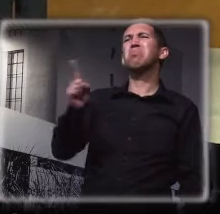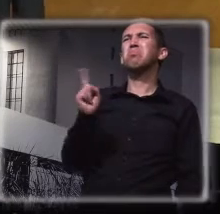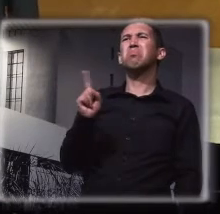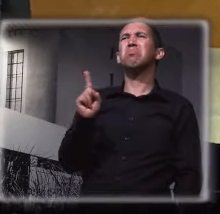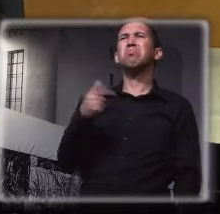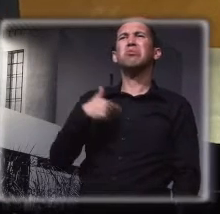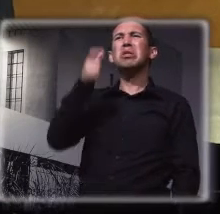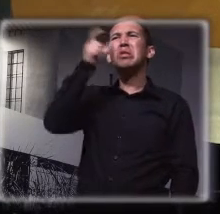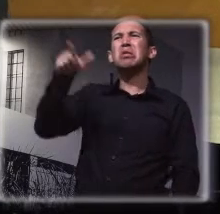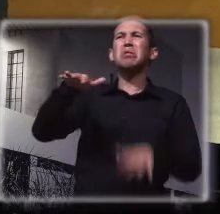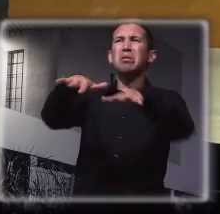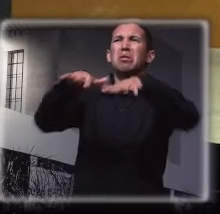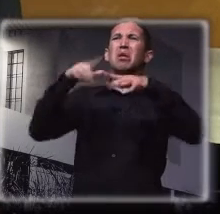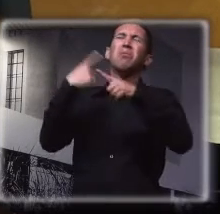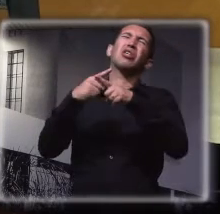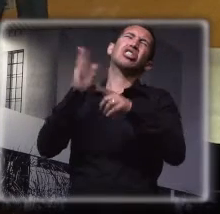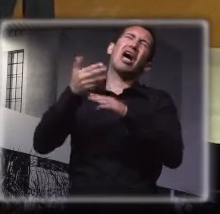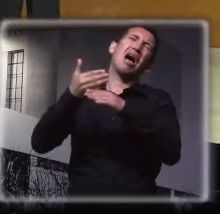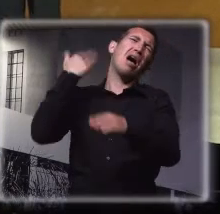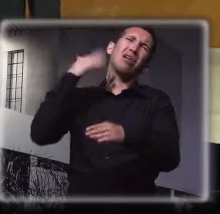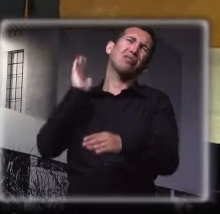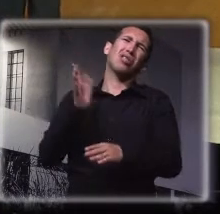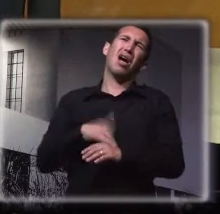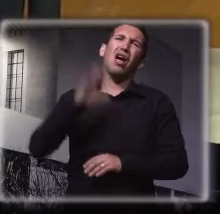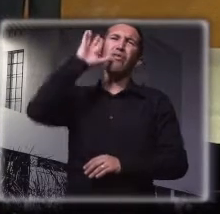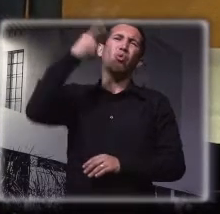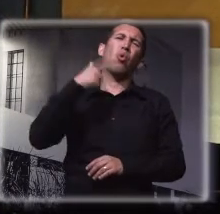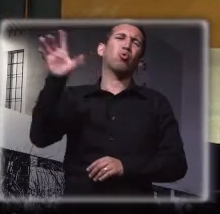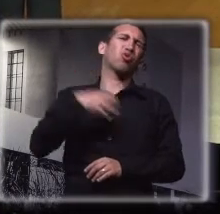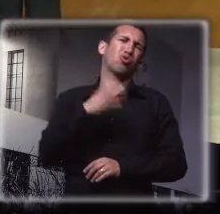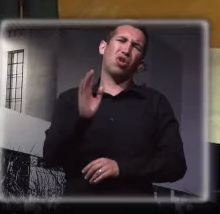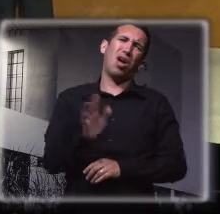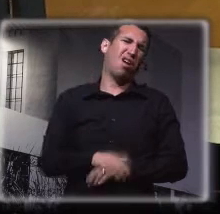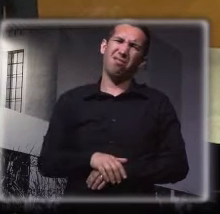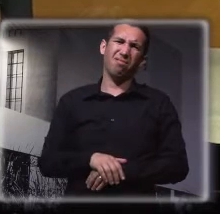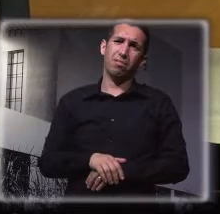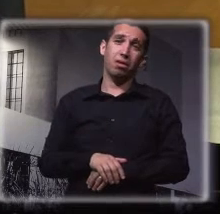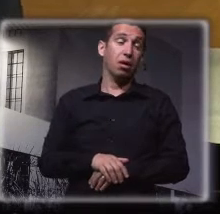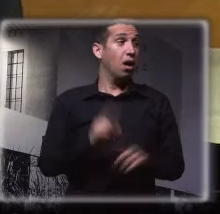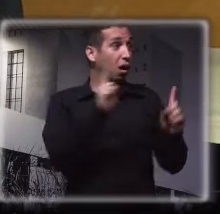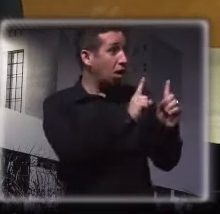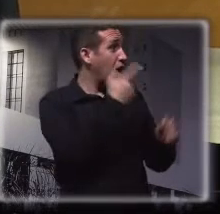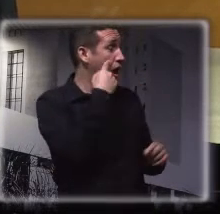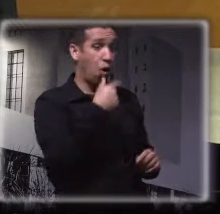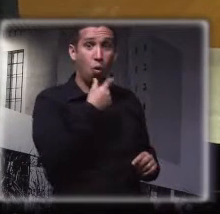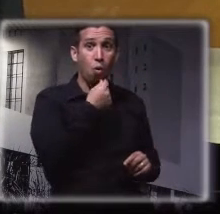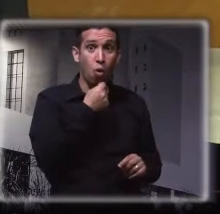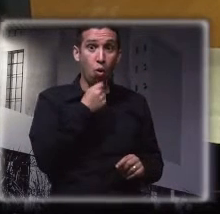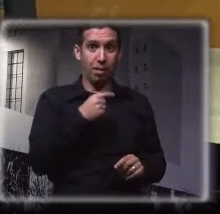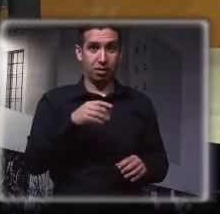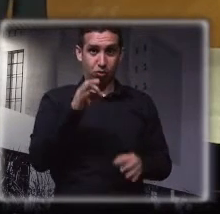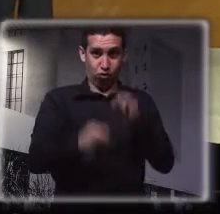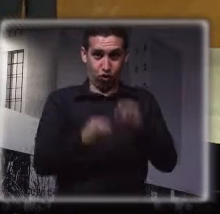tem interesse em audiência, que isso já passou, que ela está resolvendo de outro jeito. E o oficial, então, explica para ela que